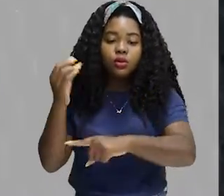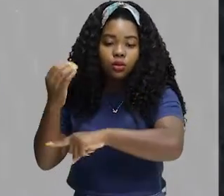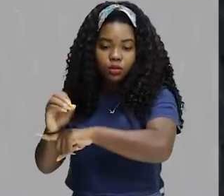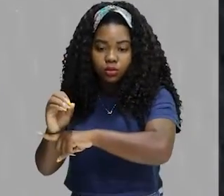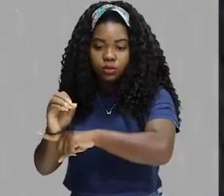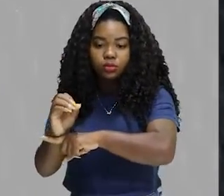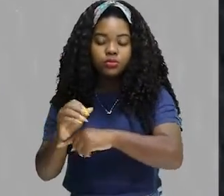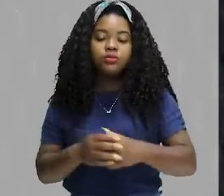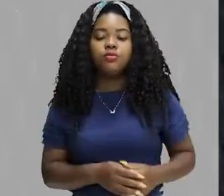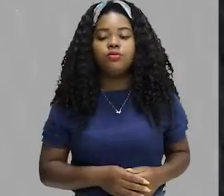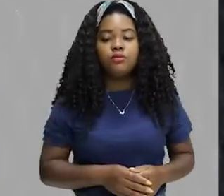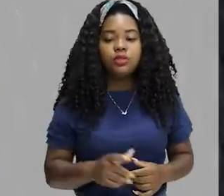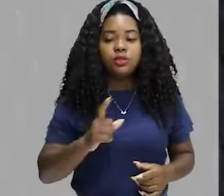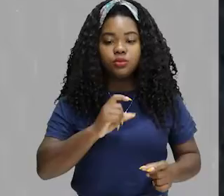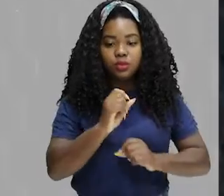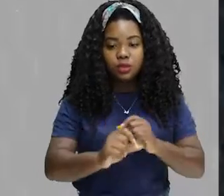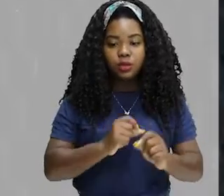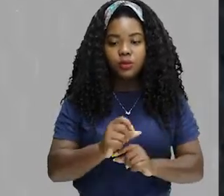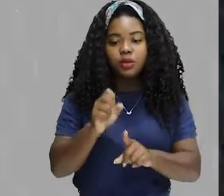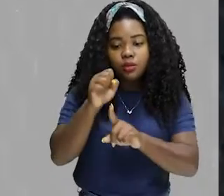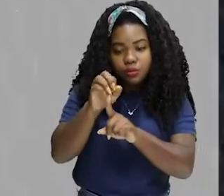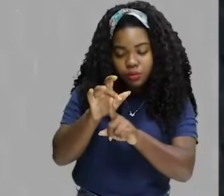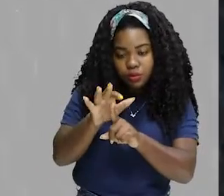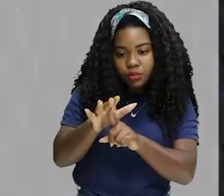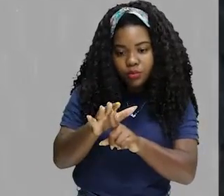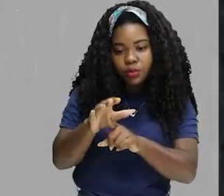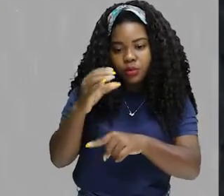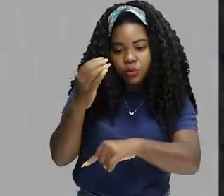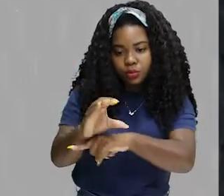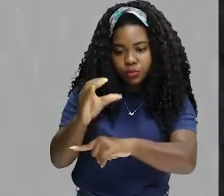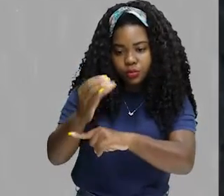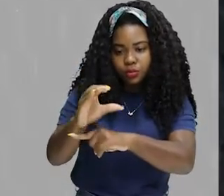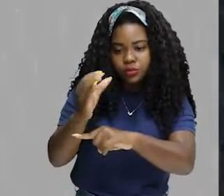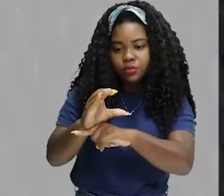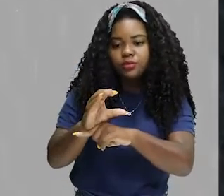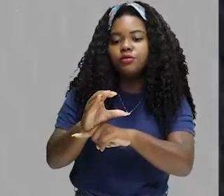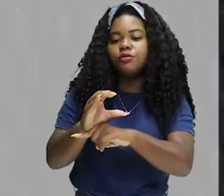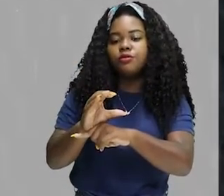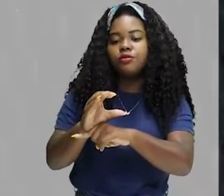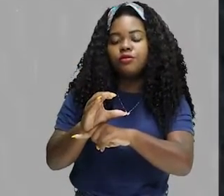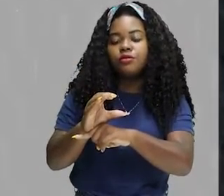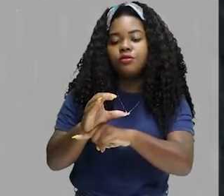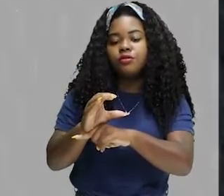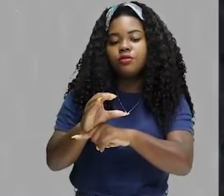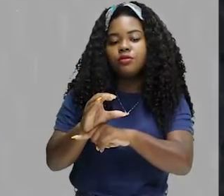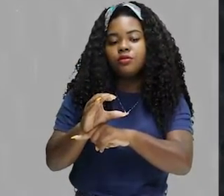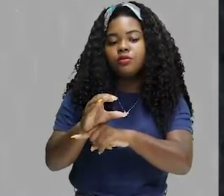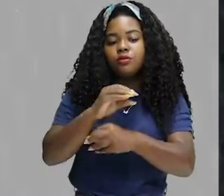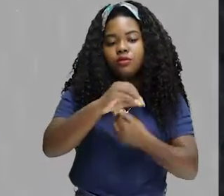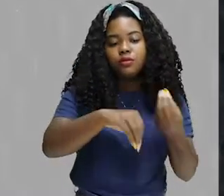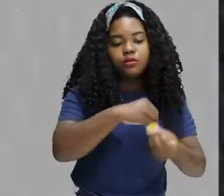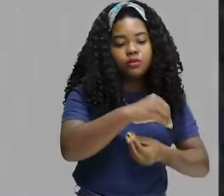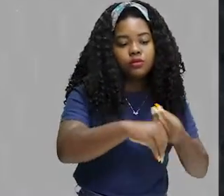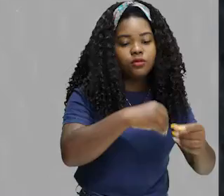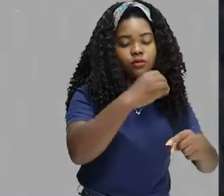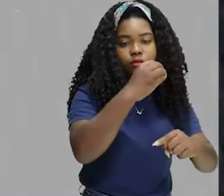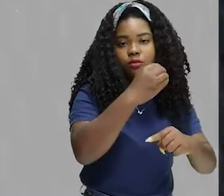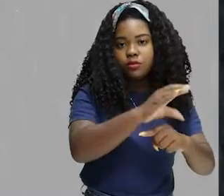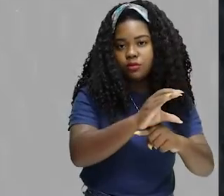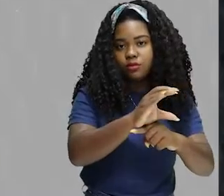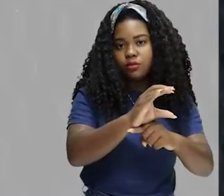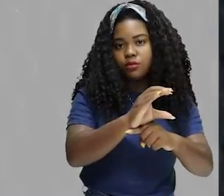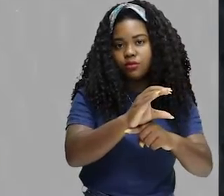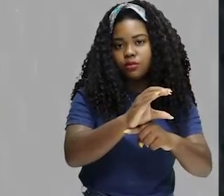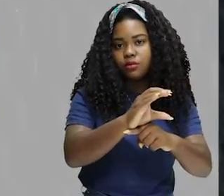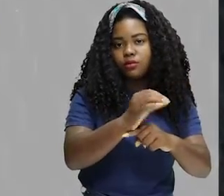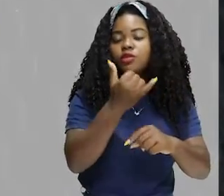ou carbono no estado sólido, beleza? Ele vai interagir, vai reagir com o gás oxigênio, né?